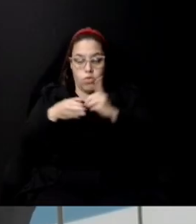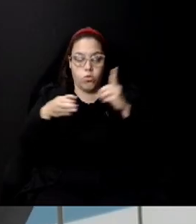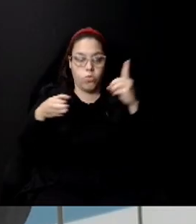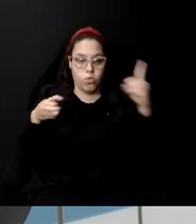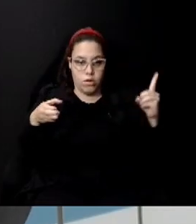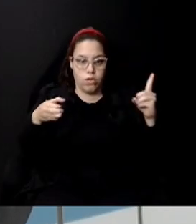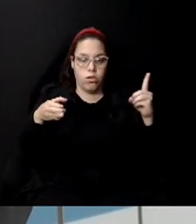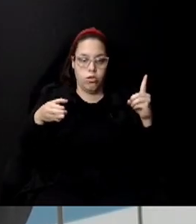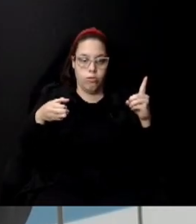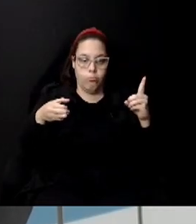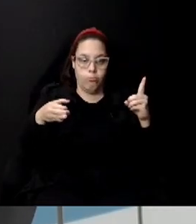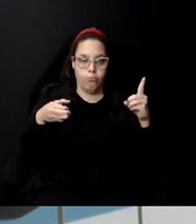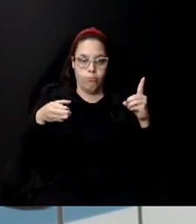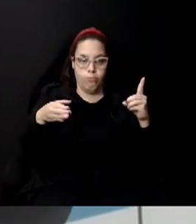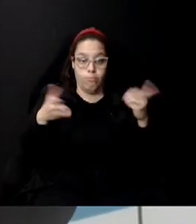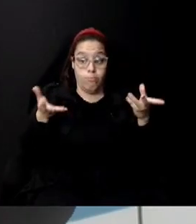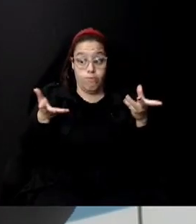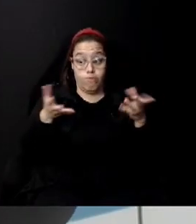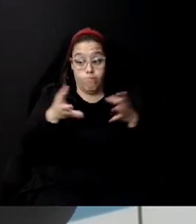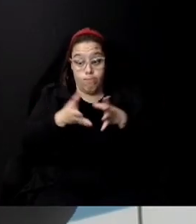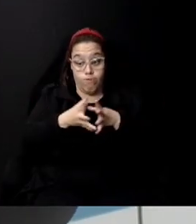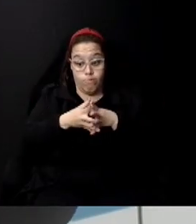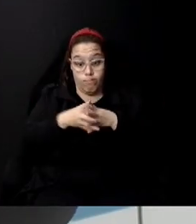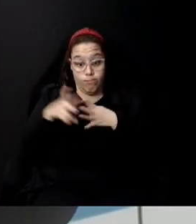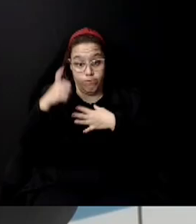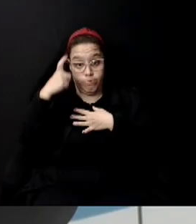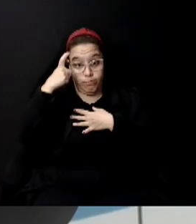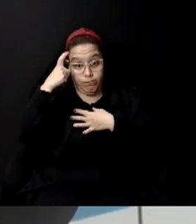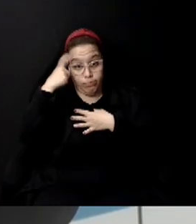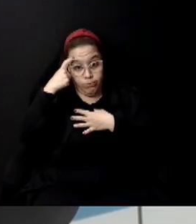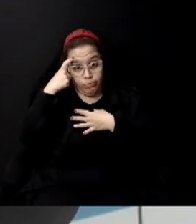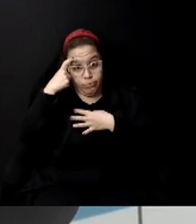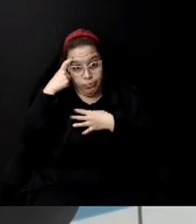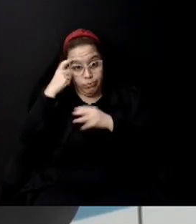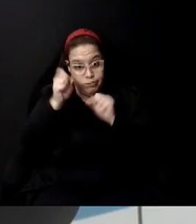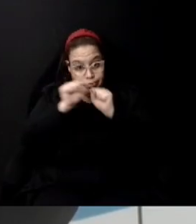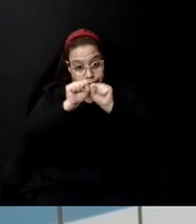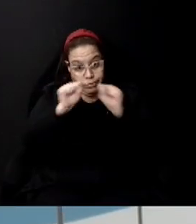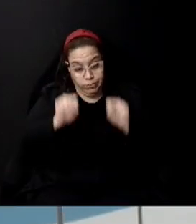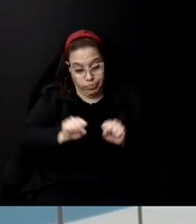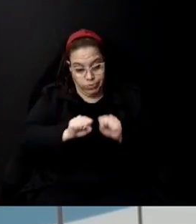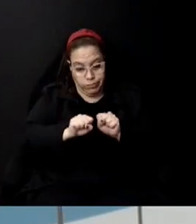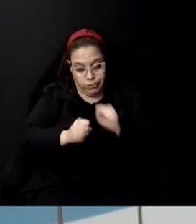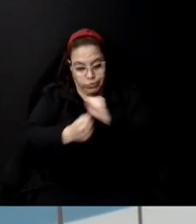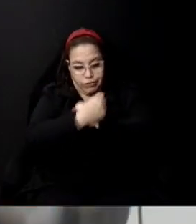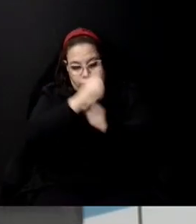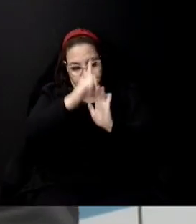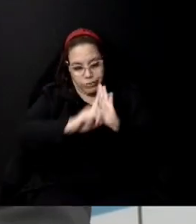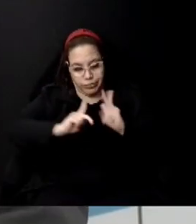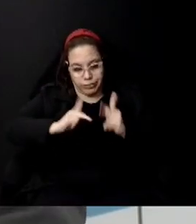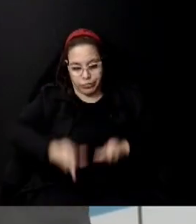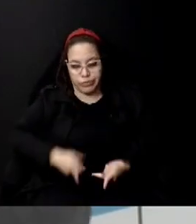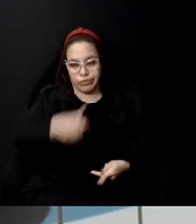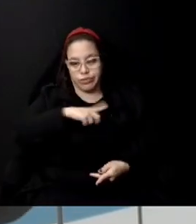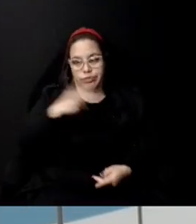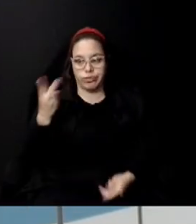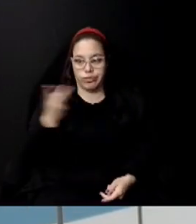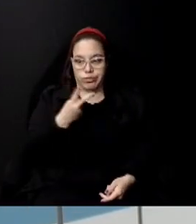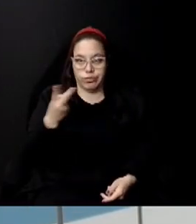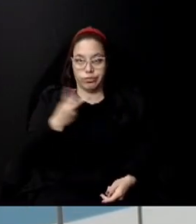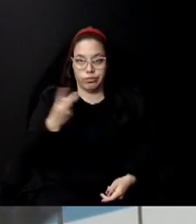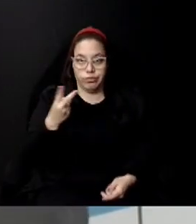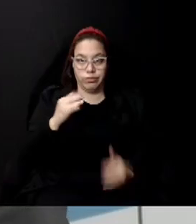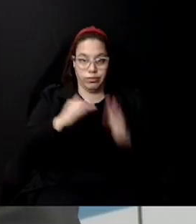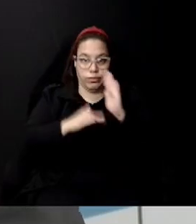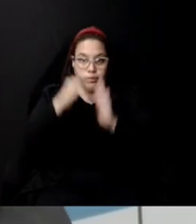nesse campo. Então, pensando no sistema de proteção dos direitos humanos, a gente tem esses dois níveis